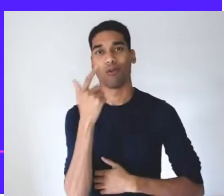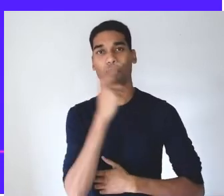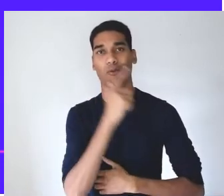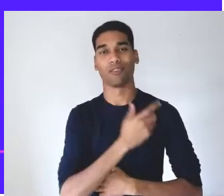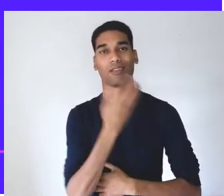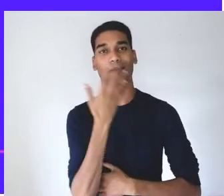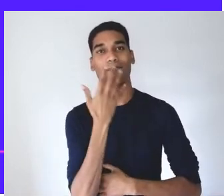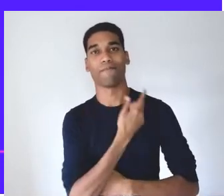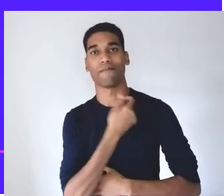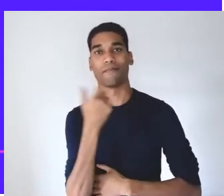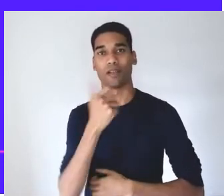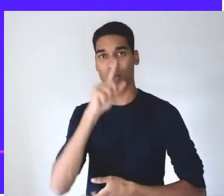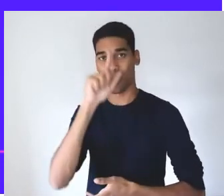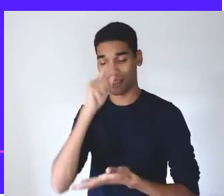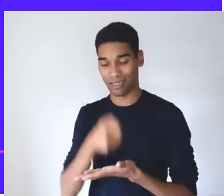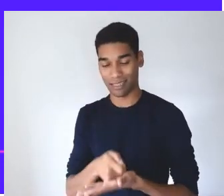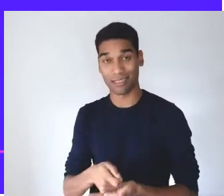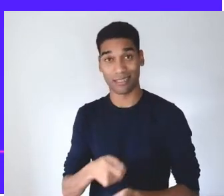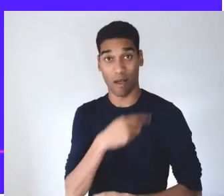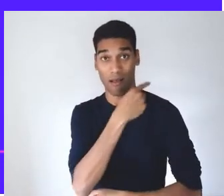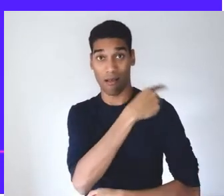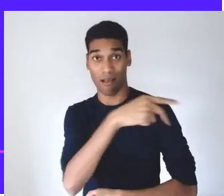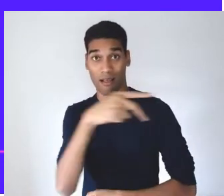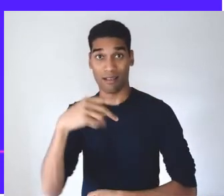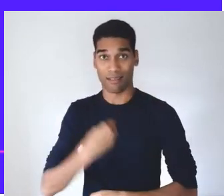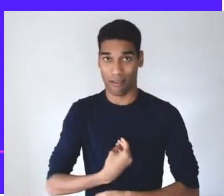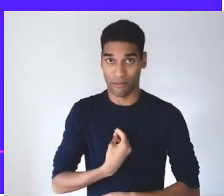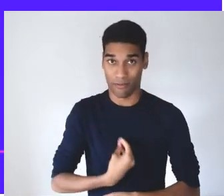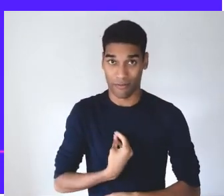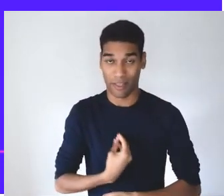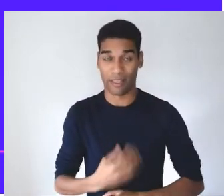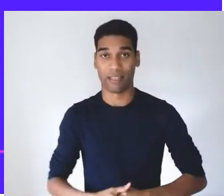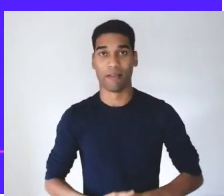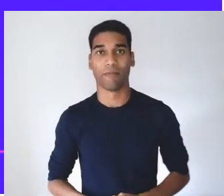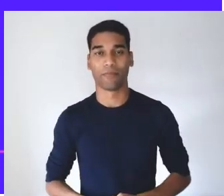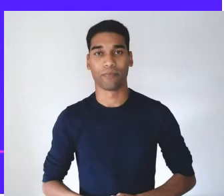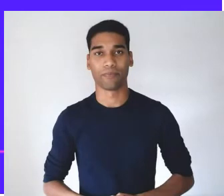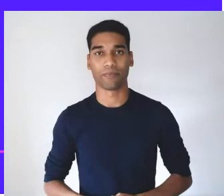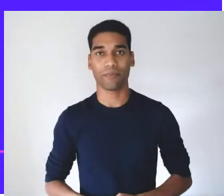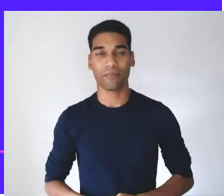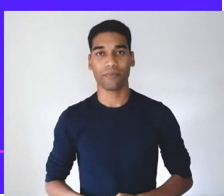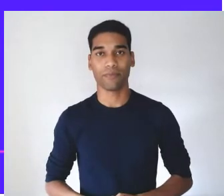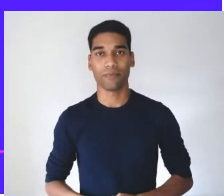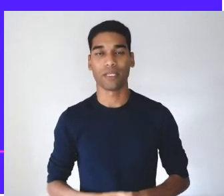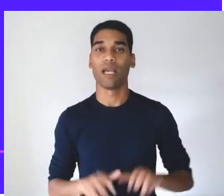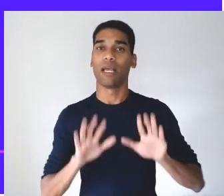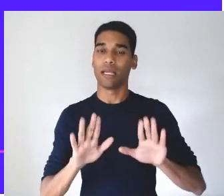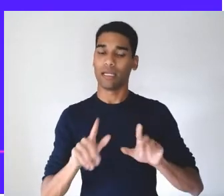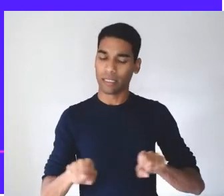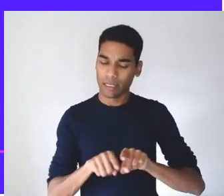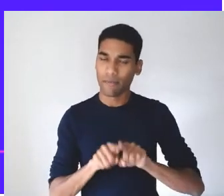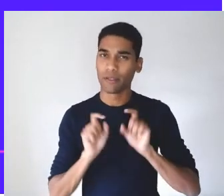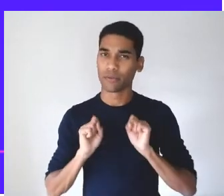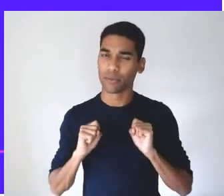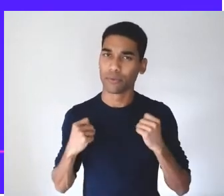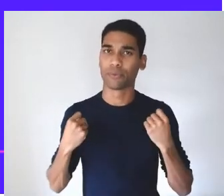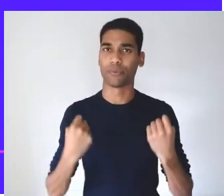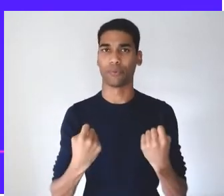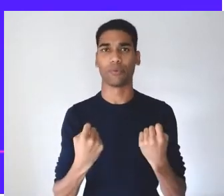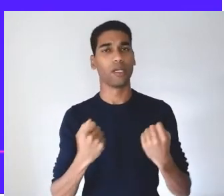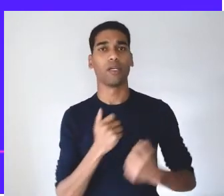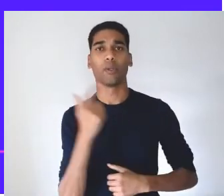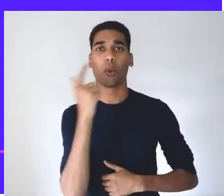isso é muito importante, né? E também de se engajar, de fazer parte das soluções,